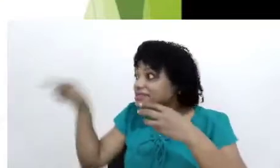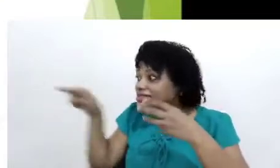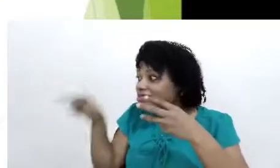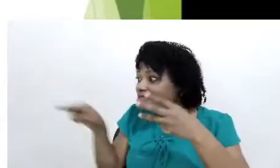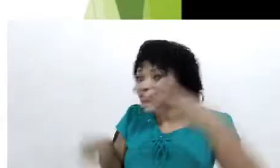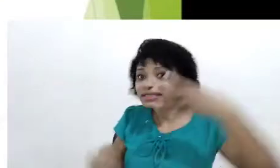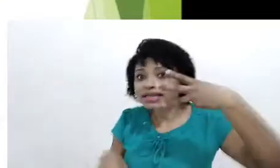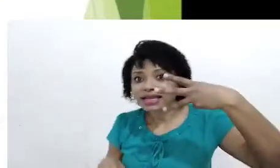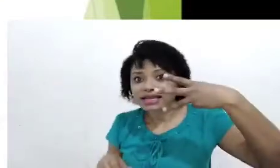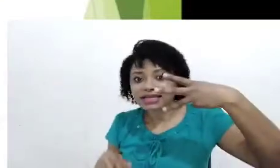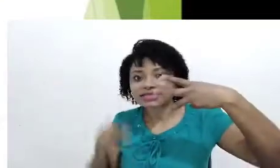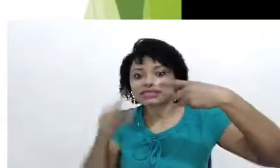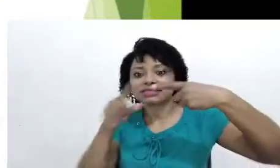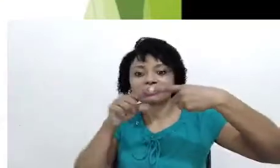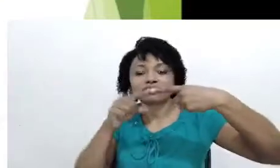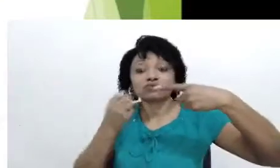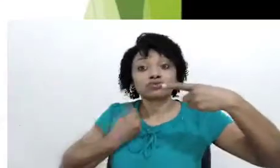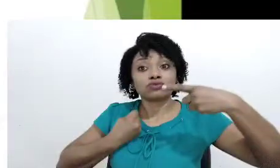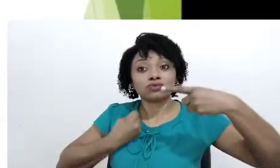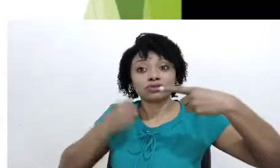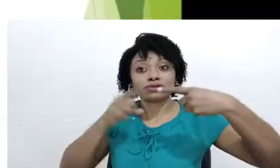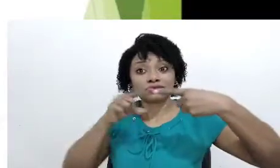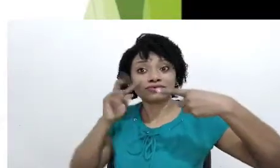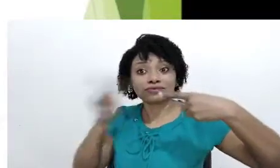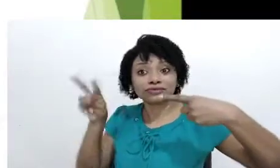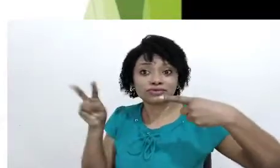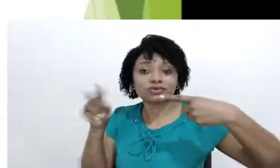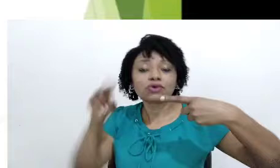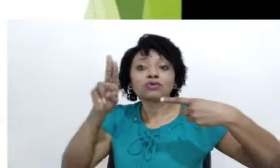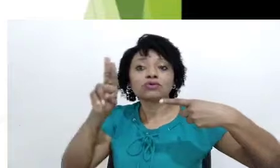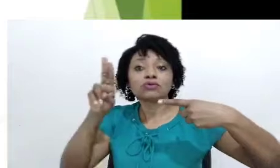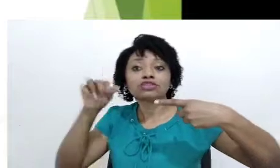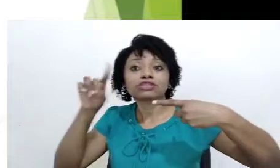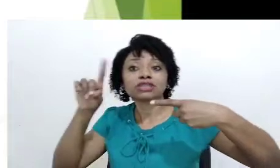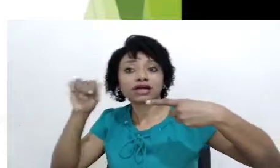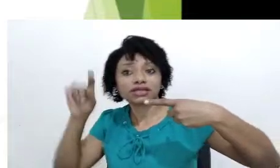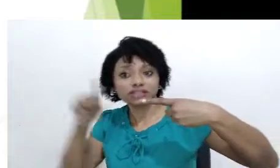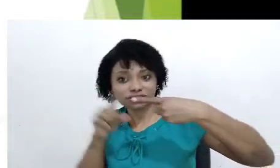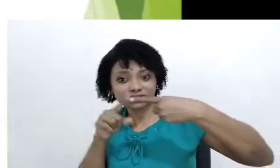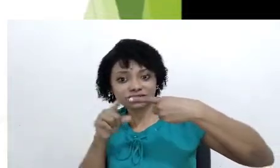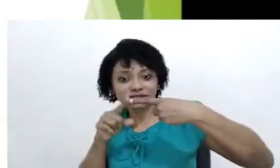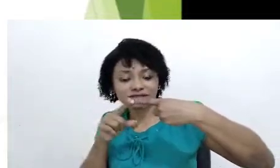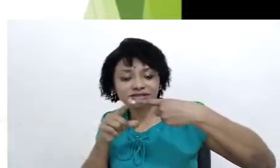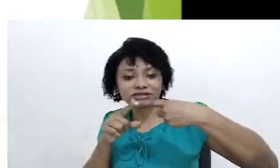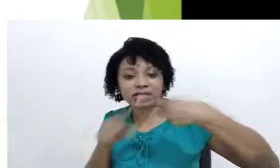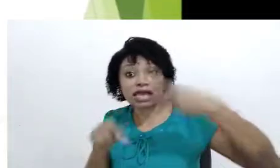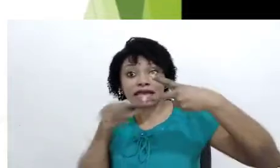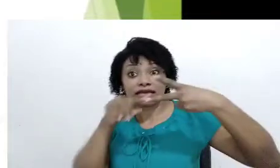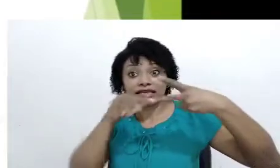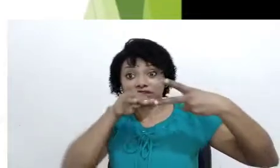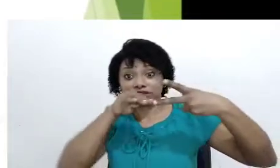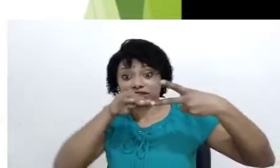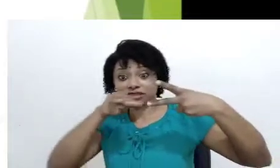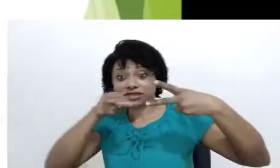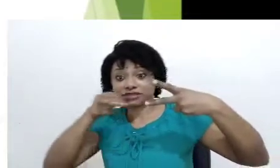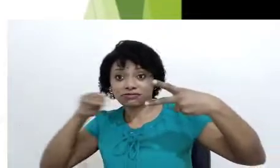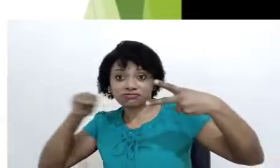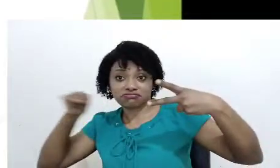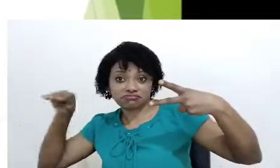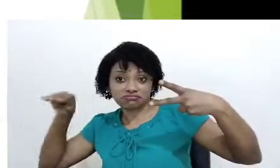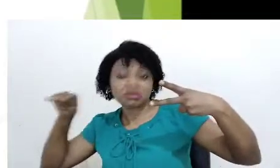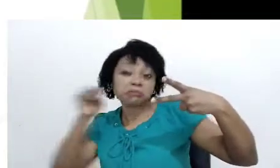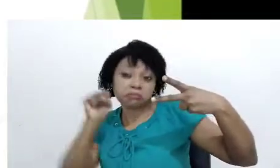4 metros, 4 milímetros. Sempre o módulo do vetor vai ser esse número mais uma certa unidade.